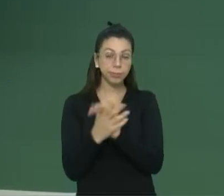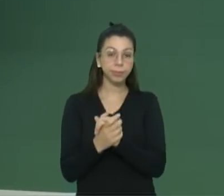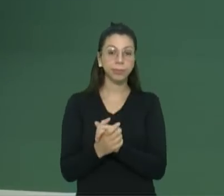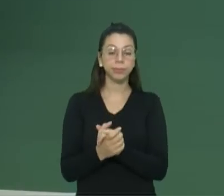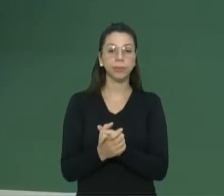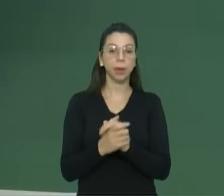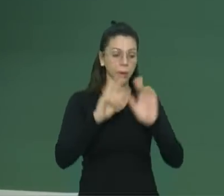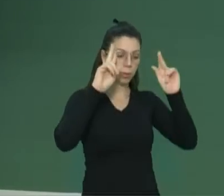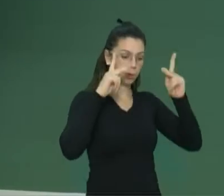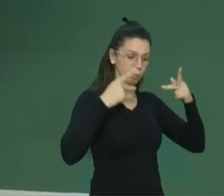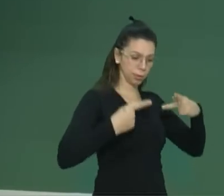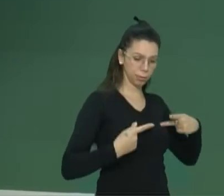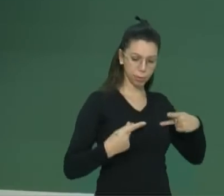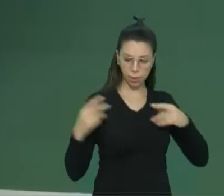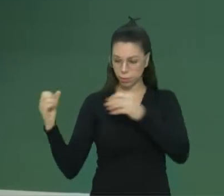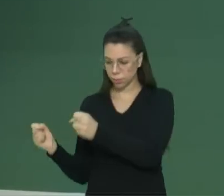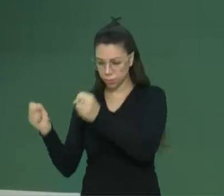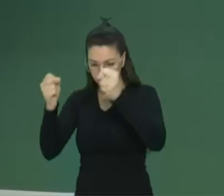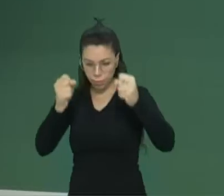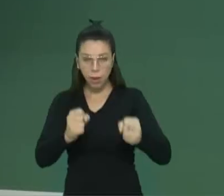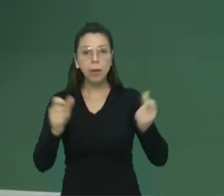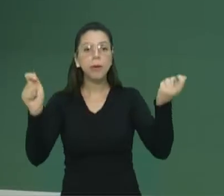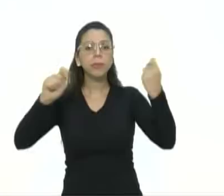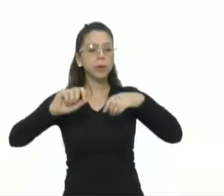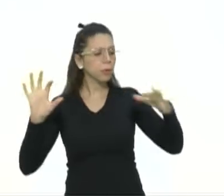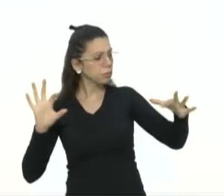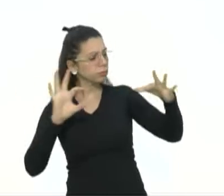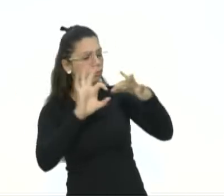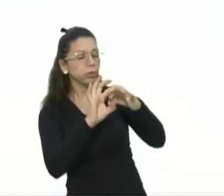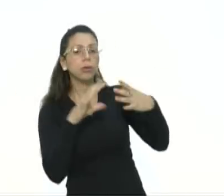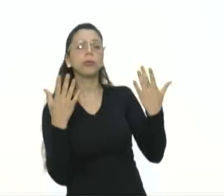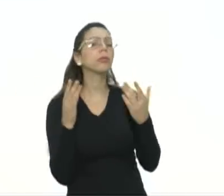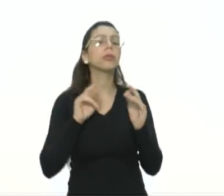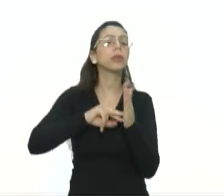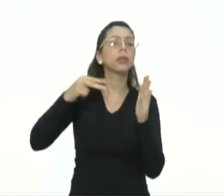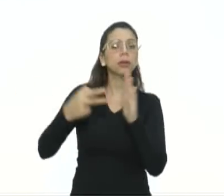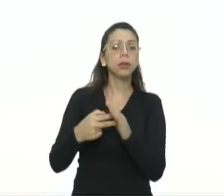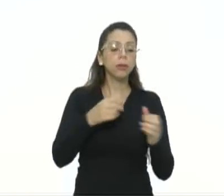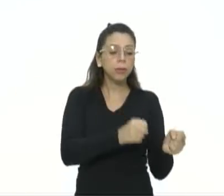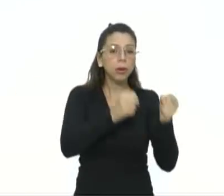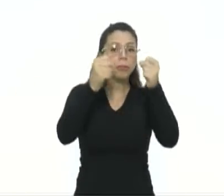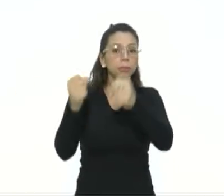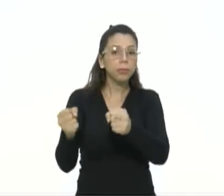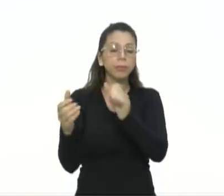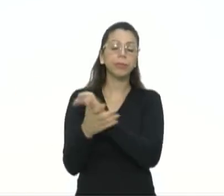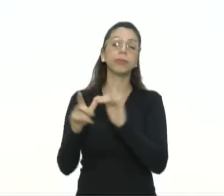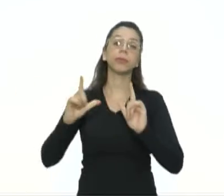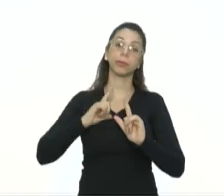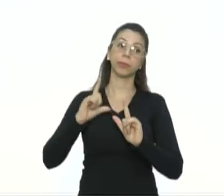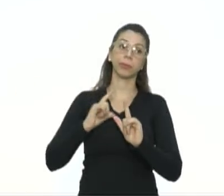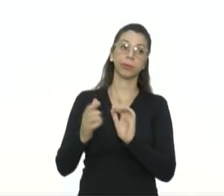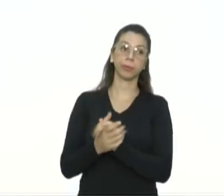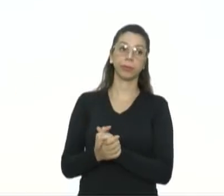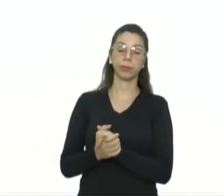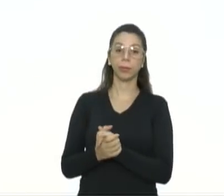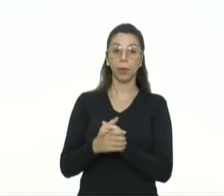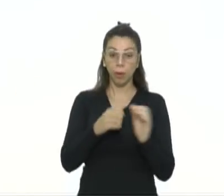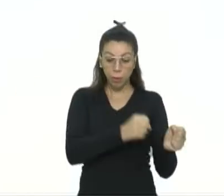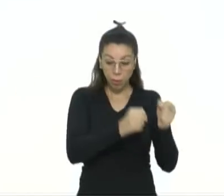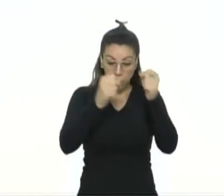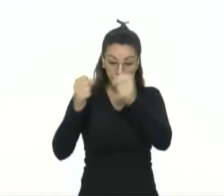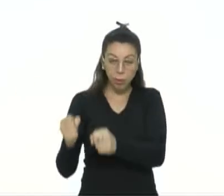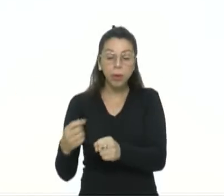ser humano com o poder. E aí nós precisamos entender o que é poder. Então, eu trago aqui uma reflexão que diz que poder é